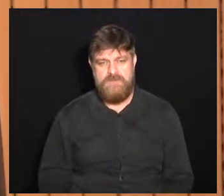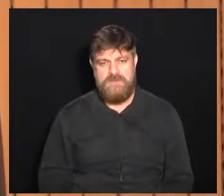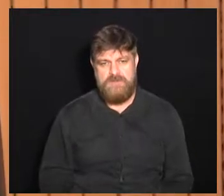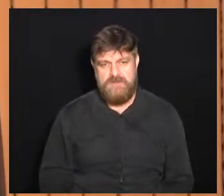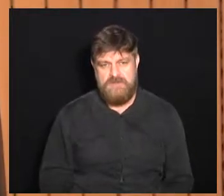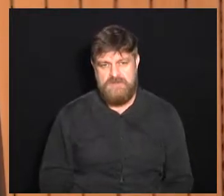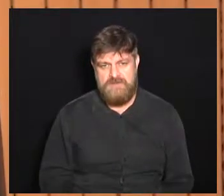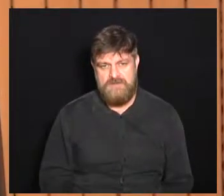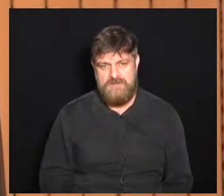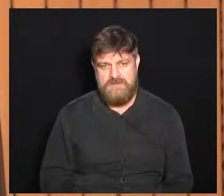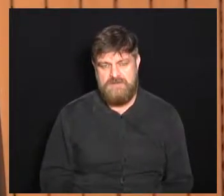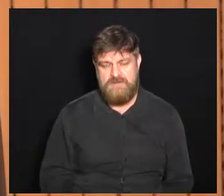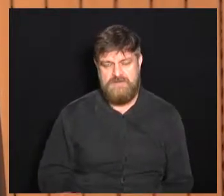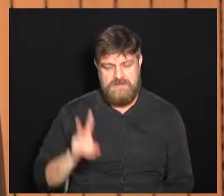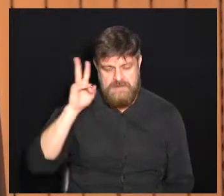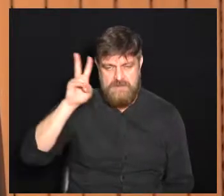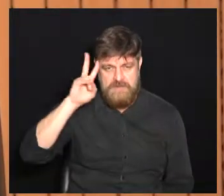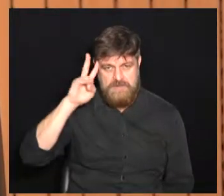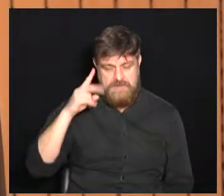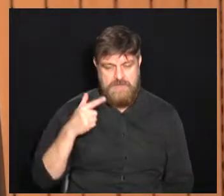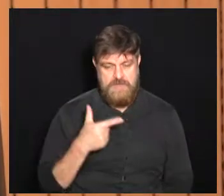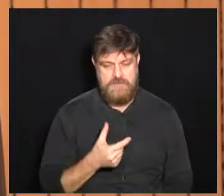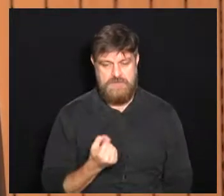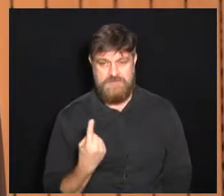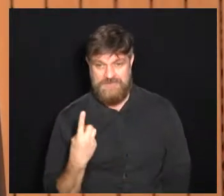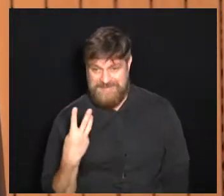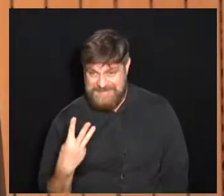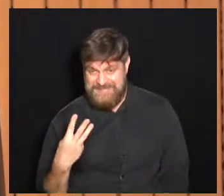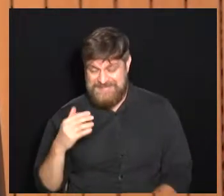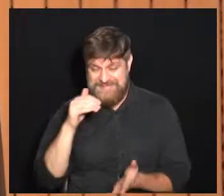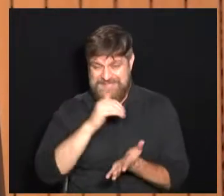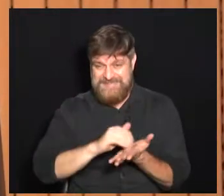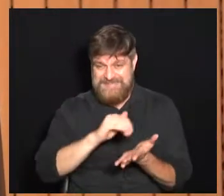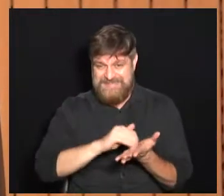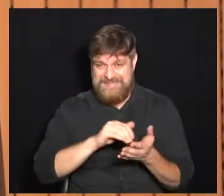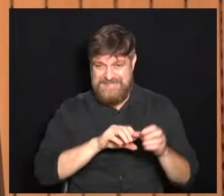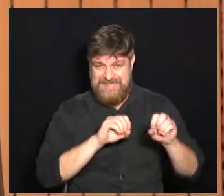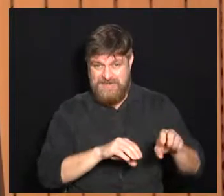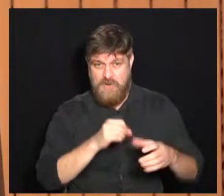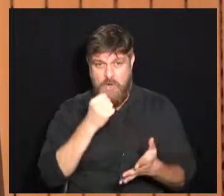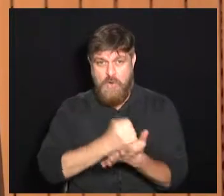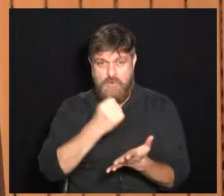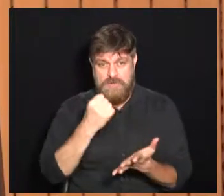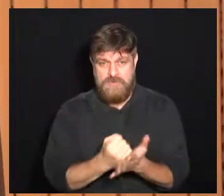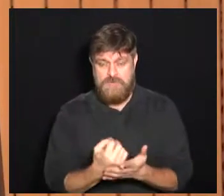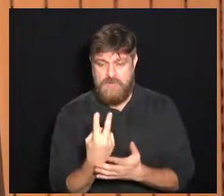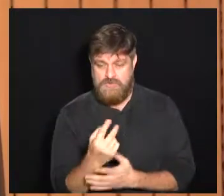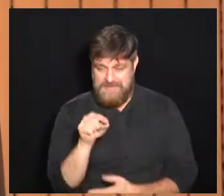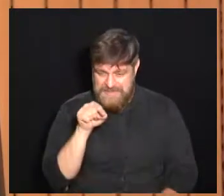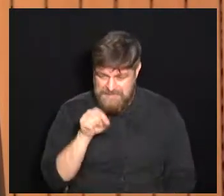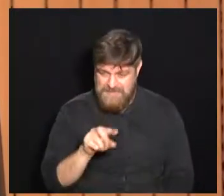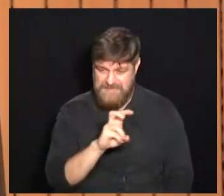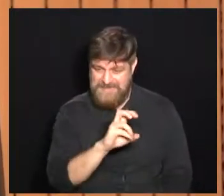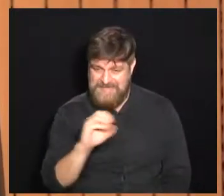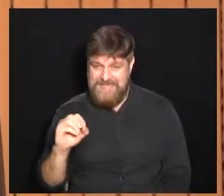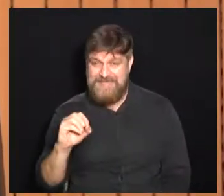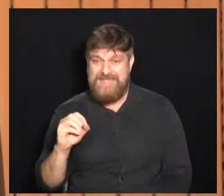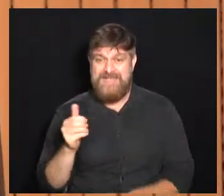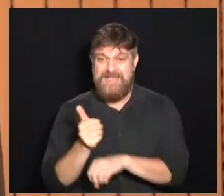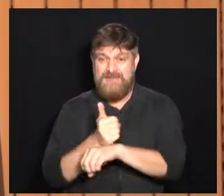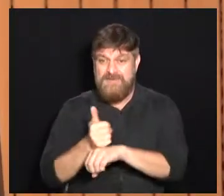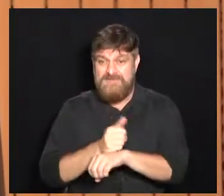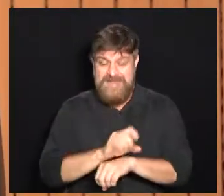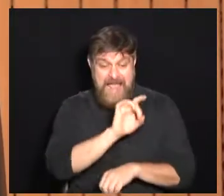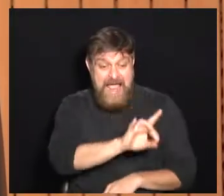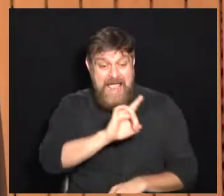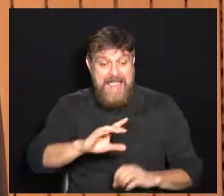Lembrando que, desde 2013, a Secretaria de Educação contratou mais de 2.500 profissionais por